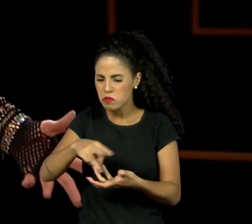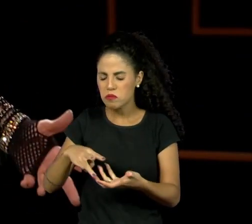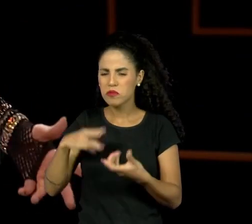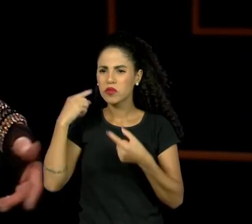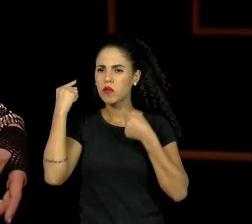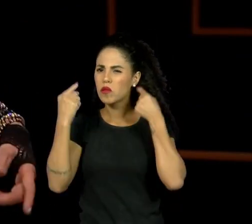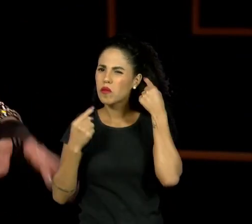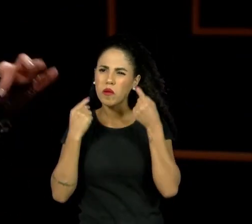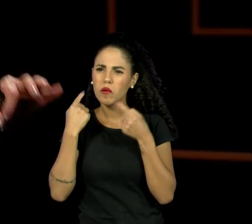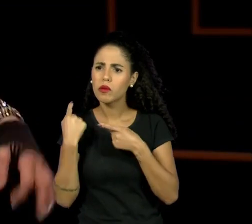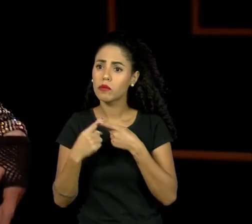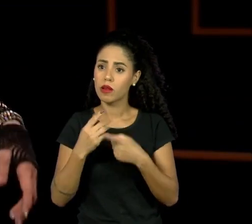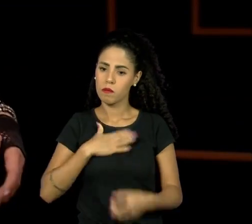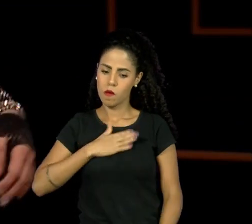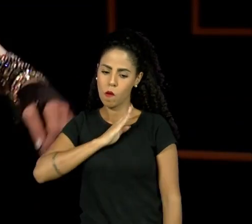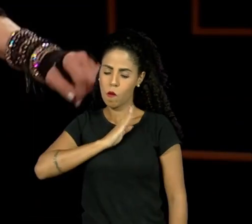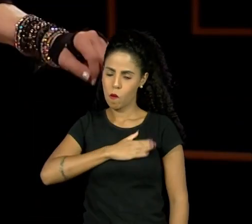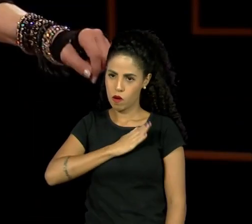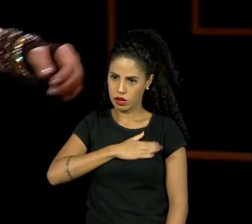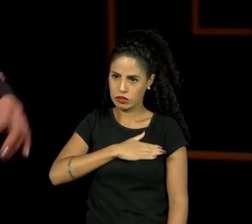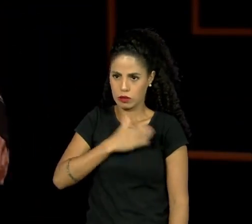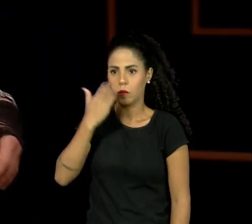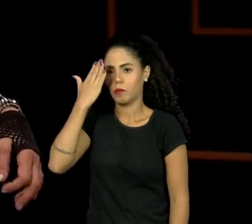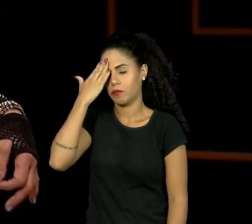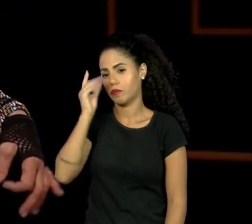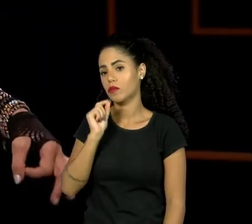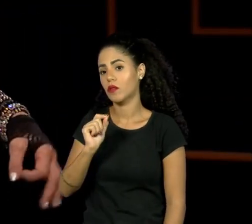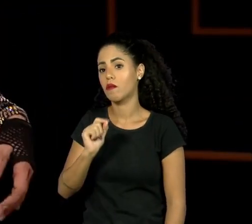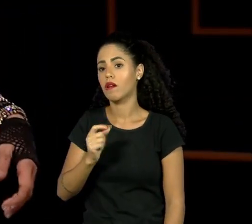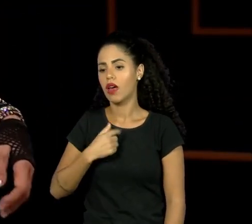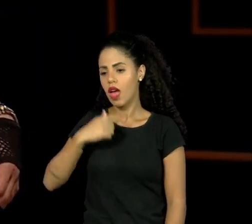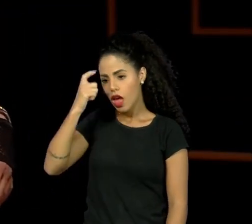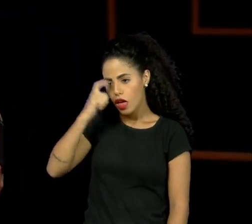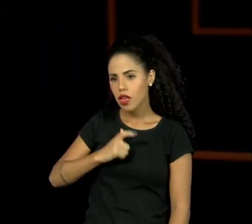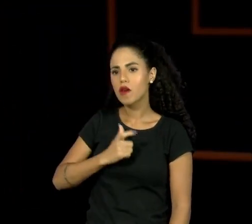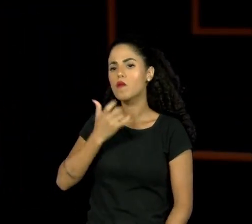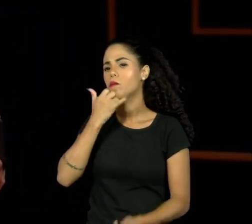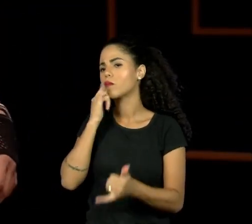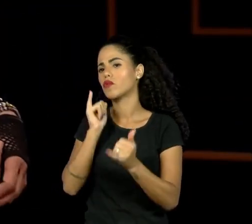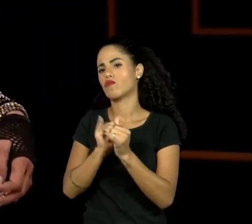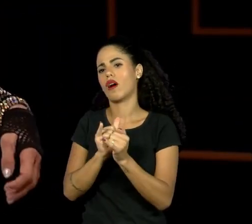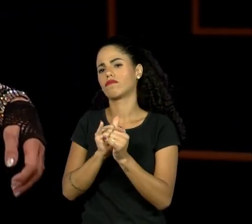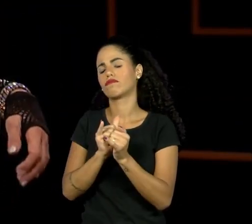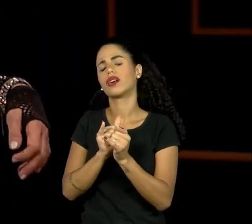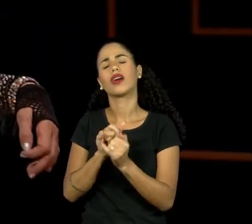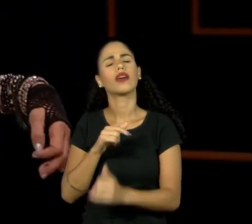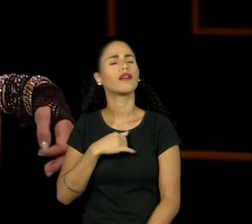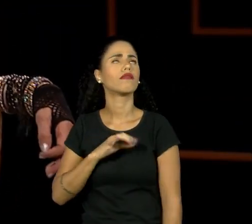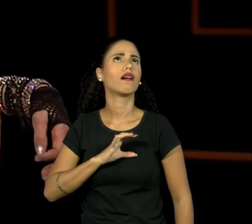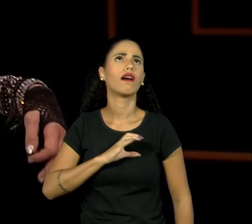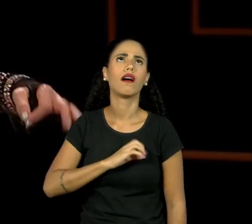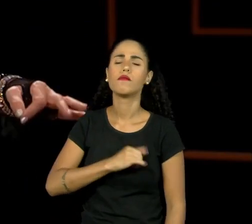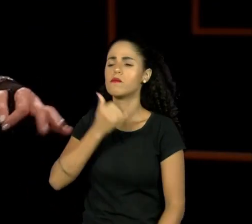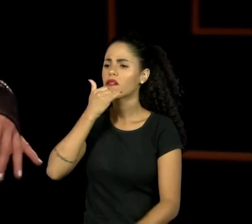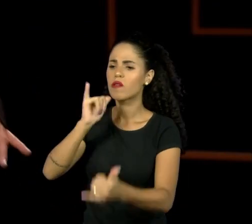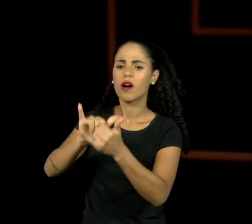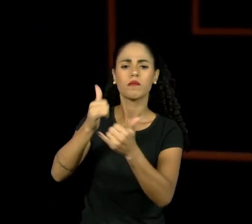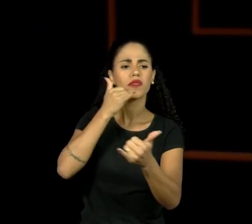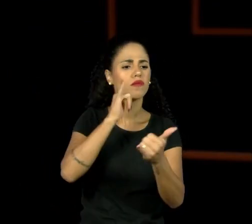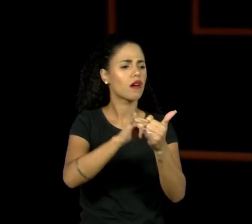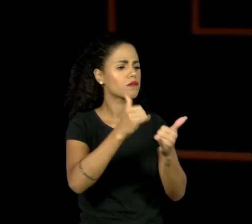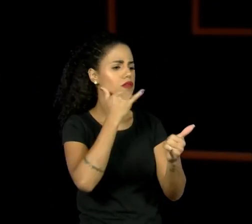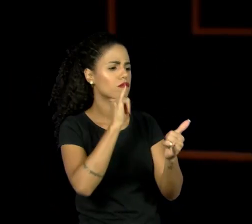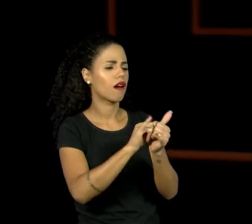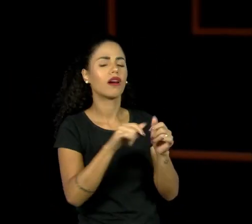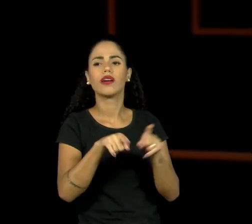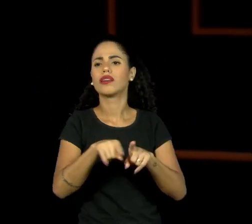por quê? No meu coração tem uma coisa. Eu sou de perdão. Eu amo perdoar. Amo perdoar. Sabe outra coisa que eu amo? Me